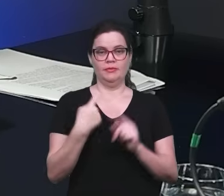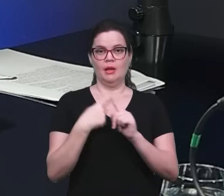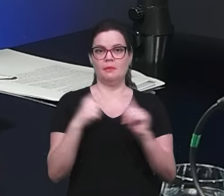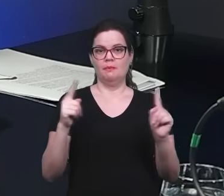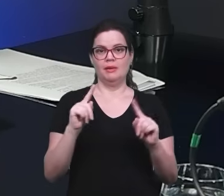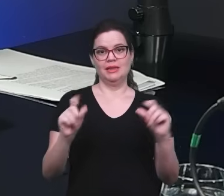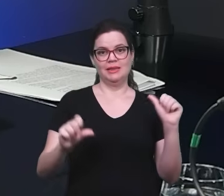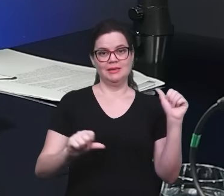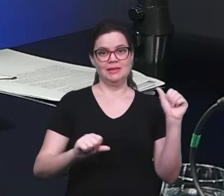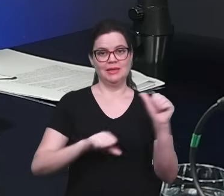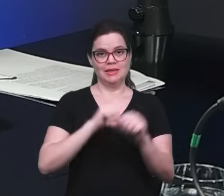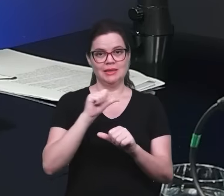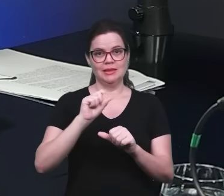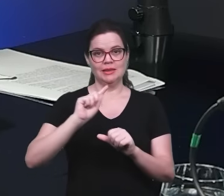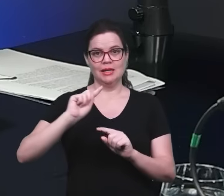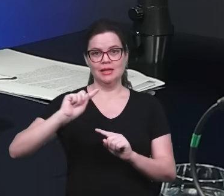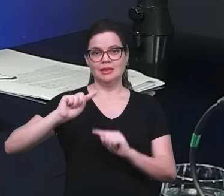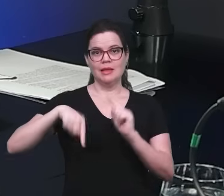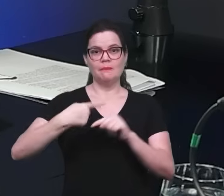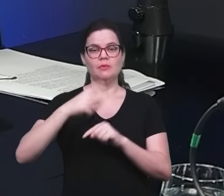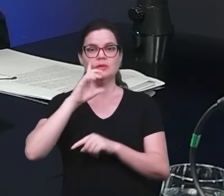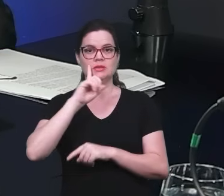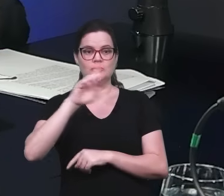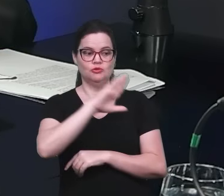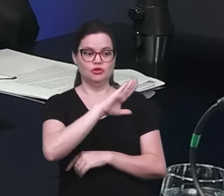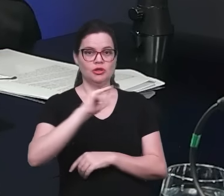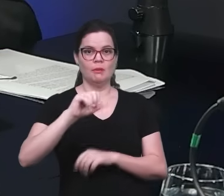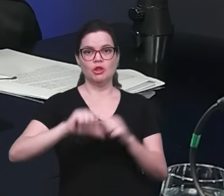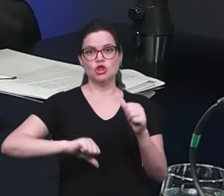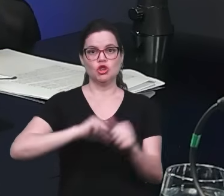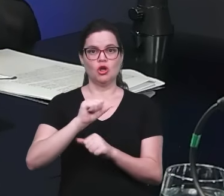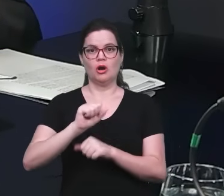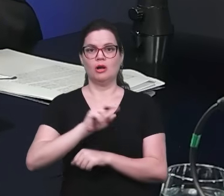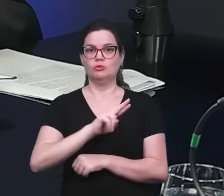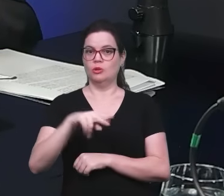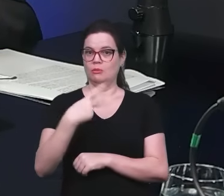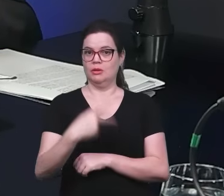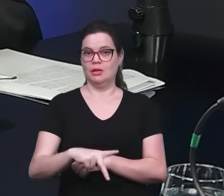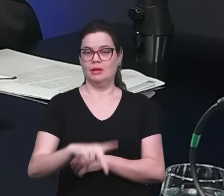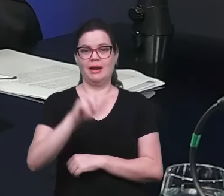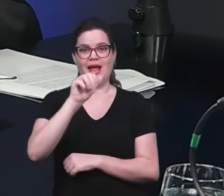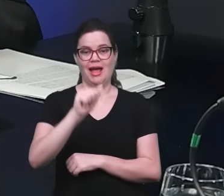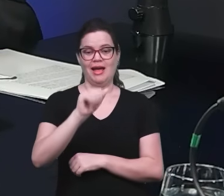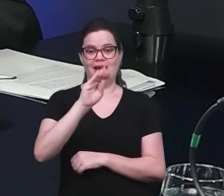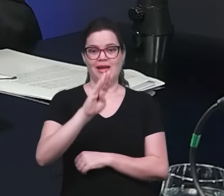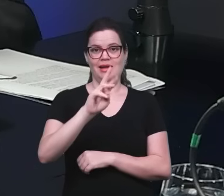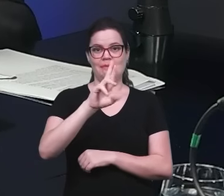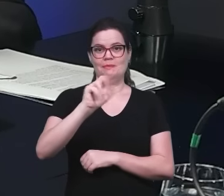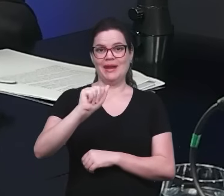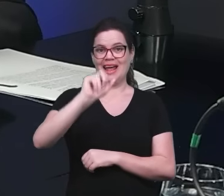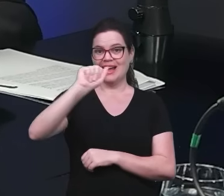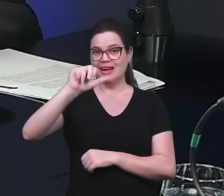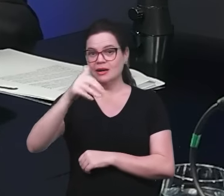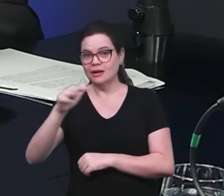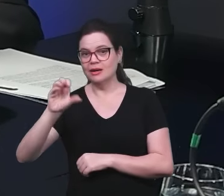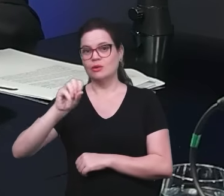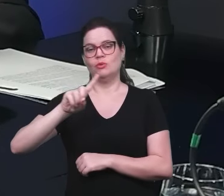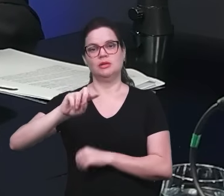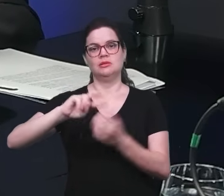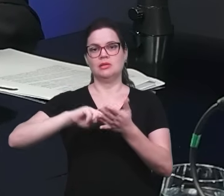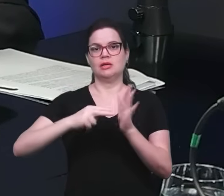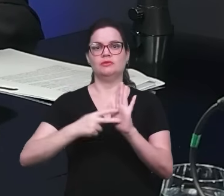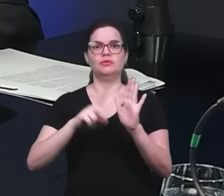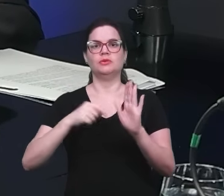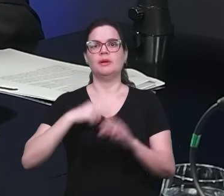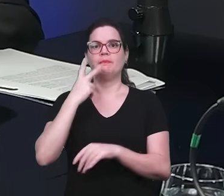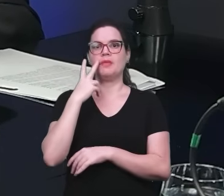dele para Abraão, pai de uma multidão. E o chamado, ele tem isso. Ele tem essa beleza de